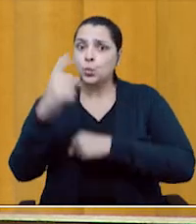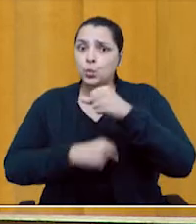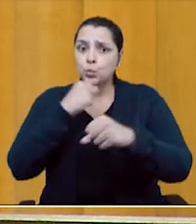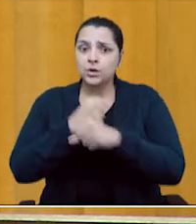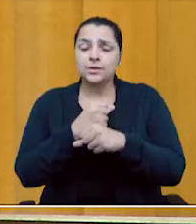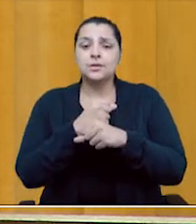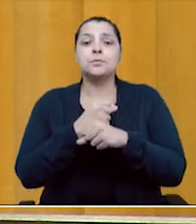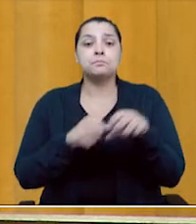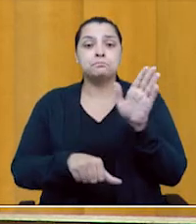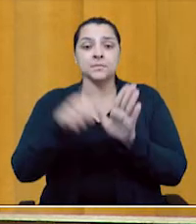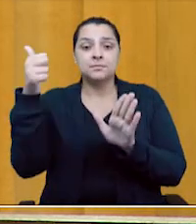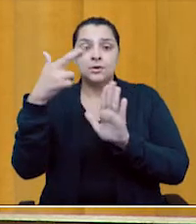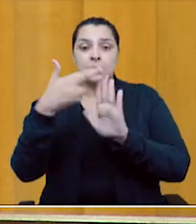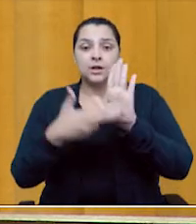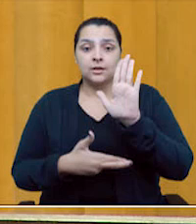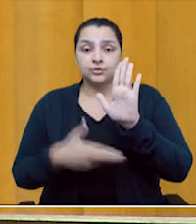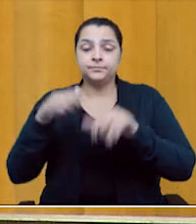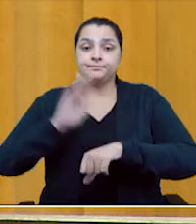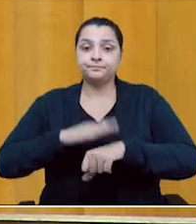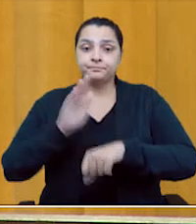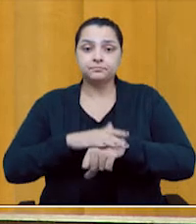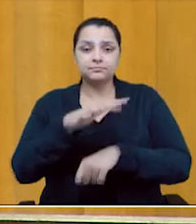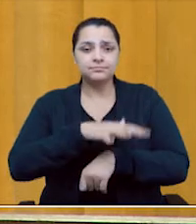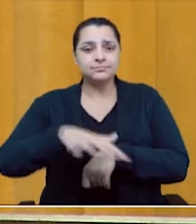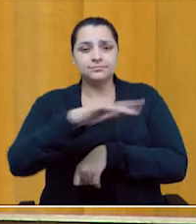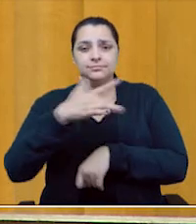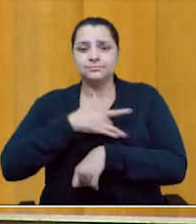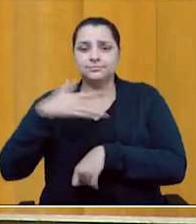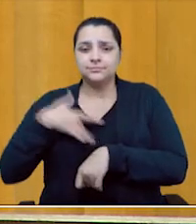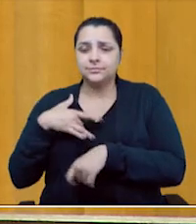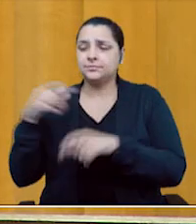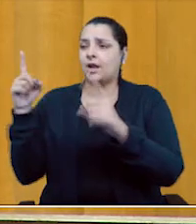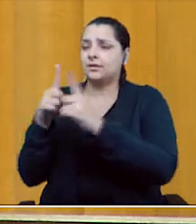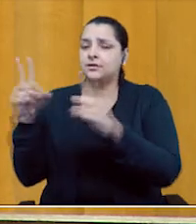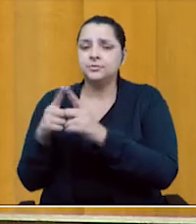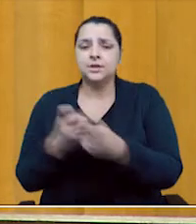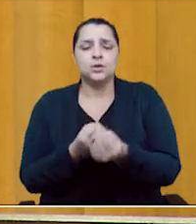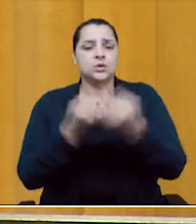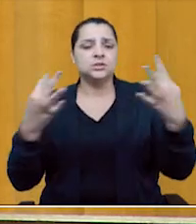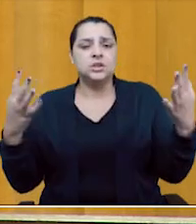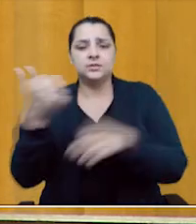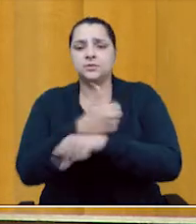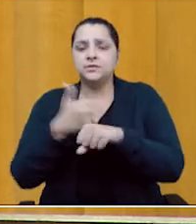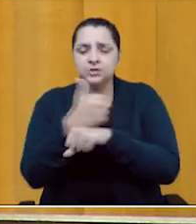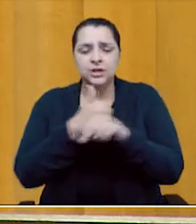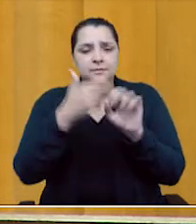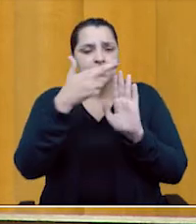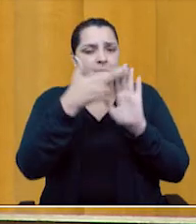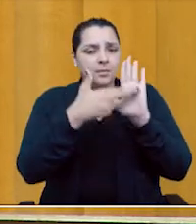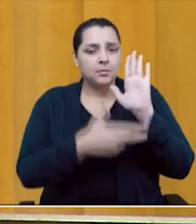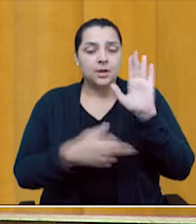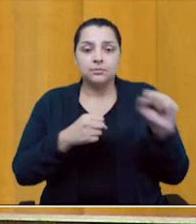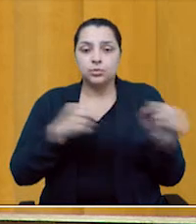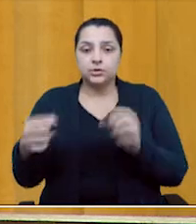relatório produzido sobre estruturas de saúde, tipos de atendimento, quantidades de profissionais, etc., feito no Poder Judiciário até hoje. Até hoje ninguém